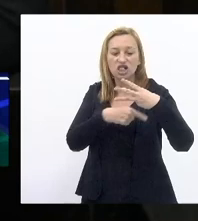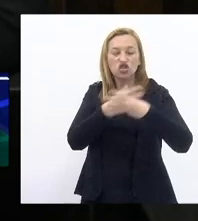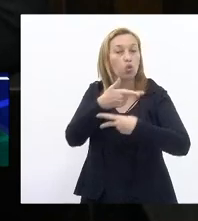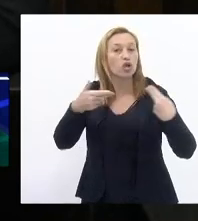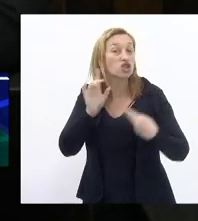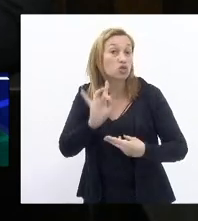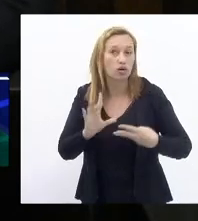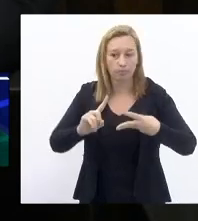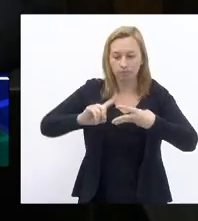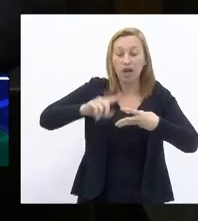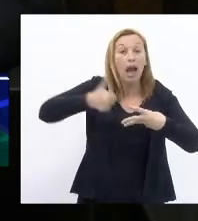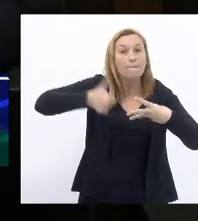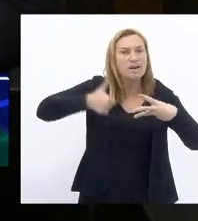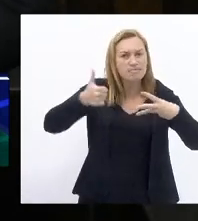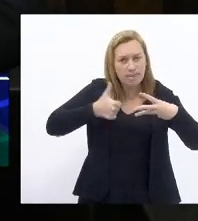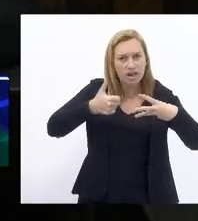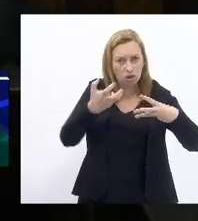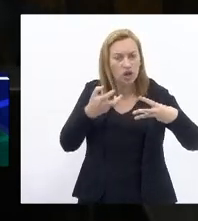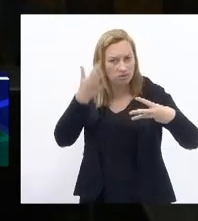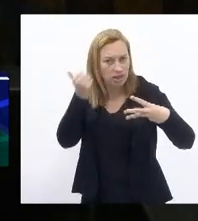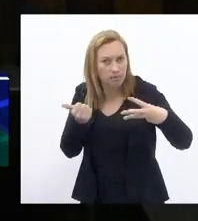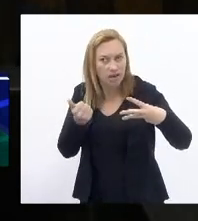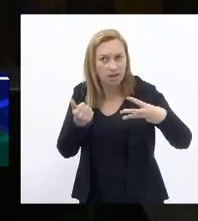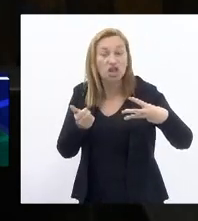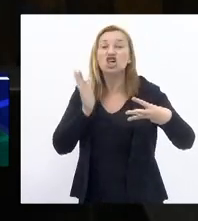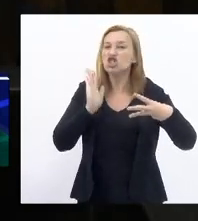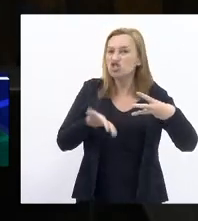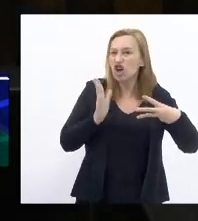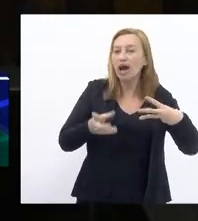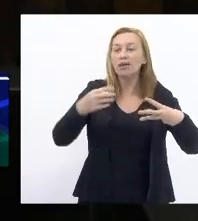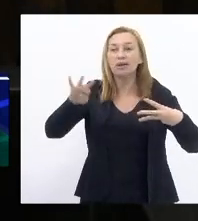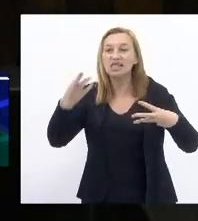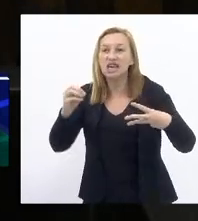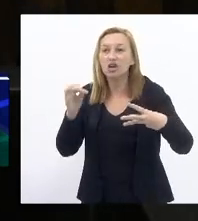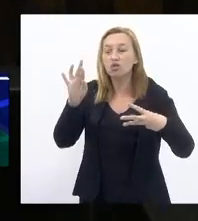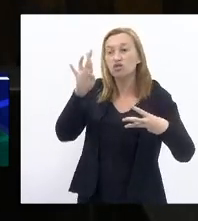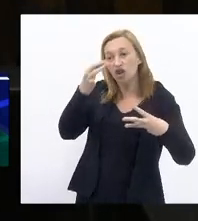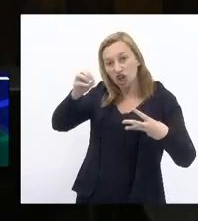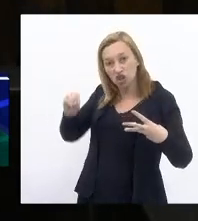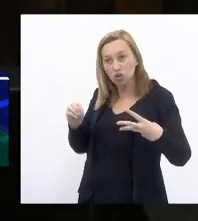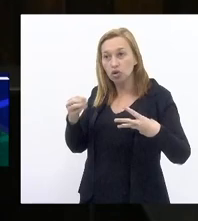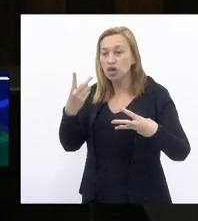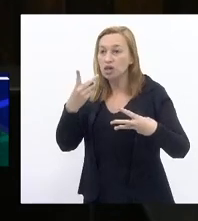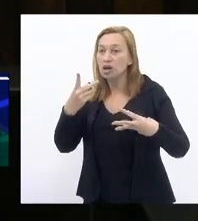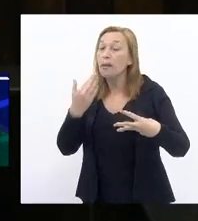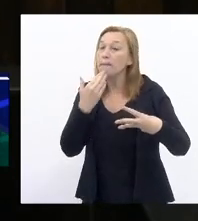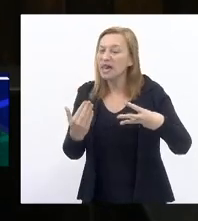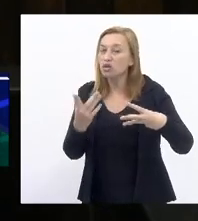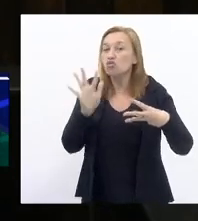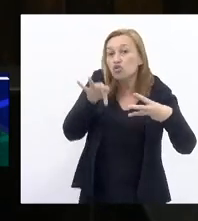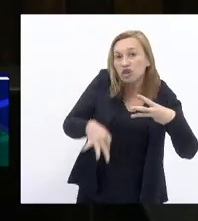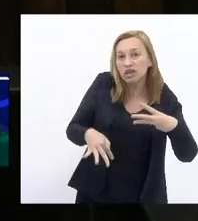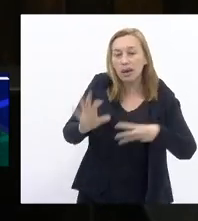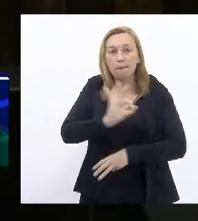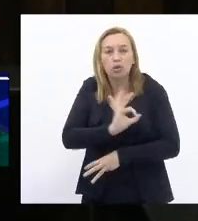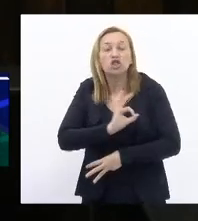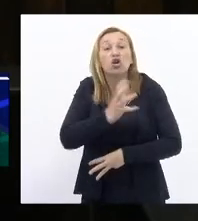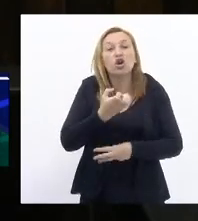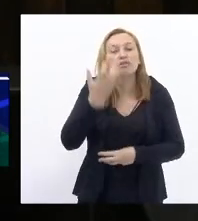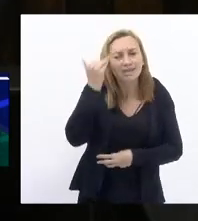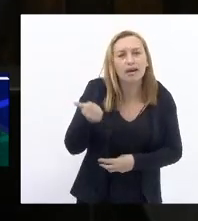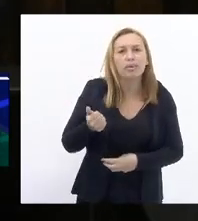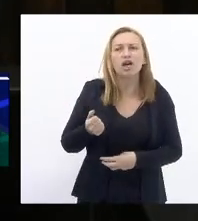coisas. A primeira coisa que eu quero saber, já que Marcelo Freixo e a sua turma pedem o fim da polícia, eu quero saber o